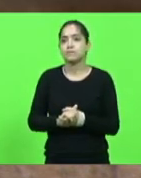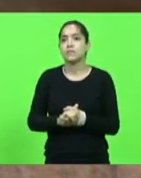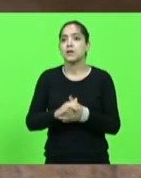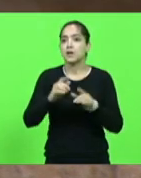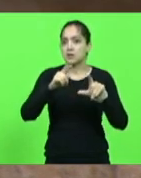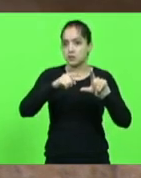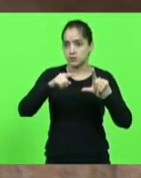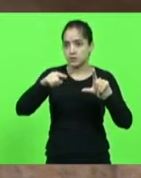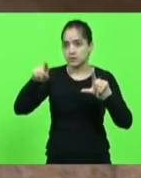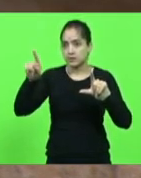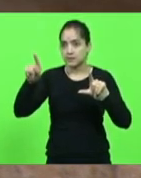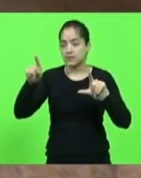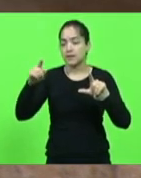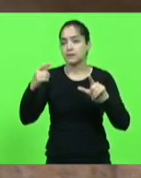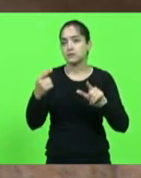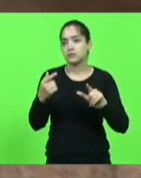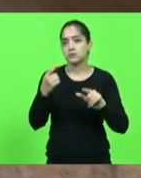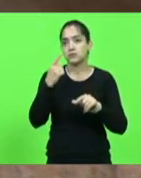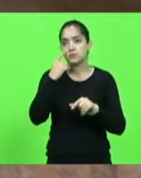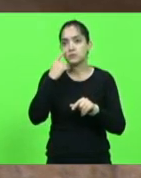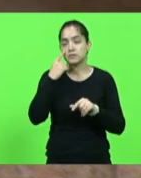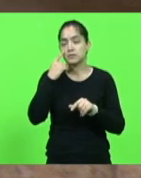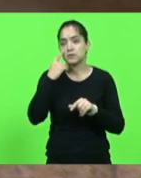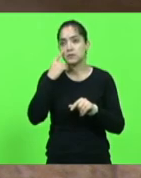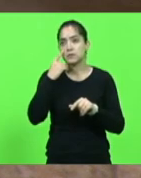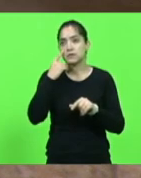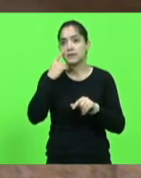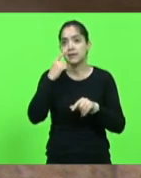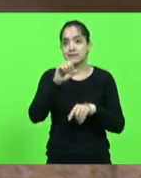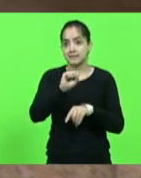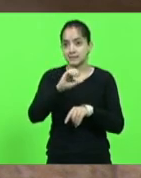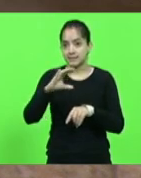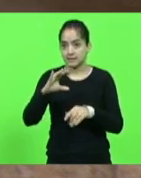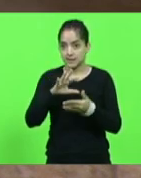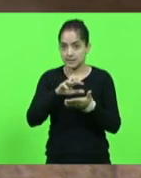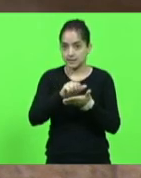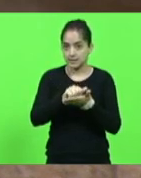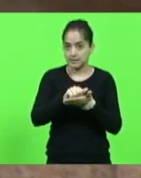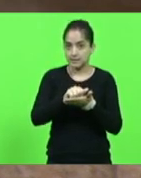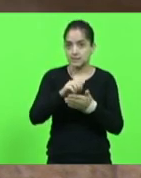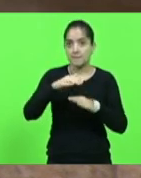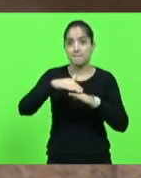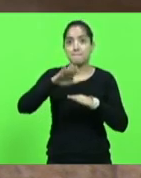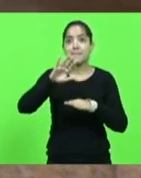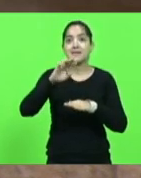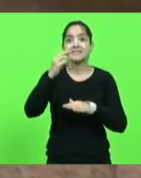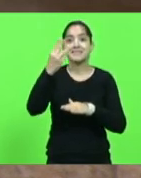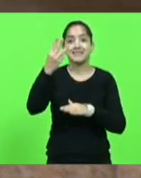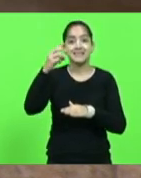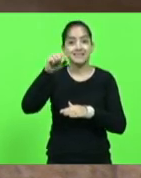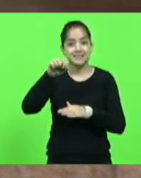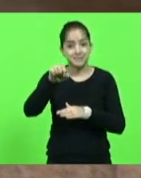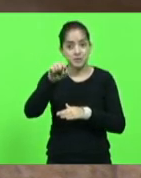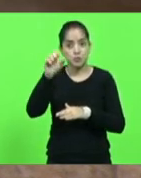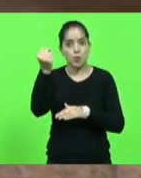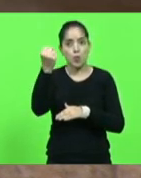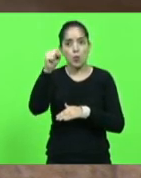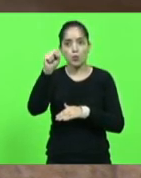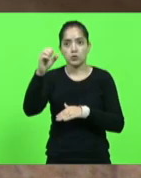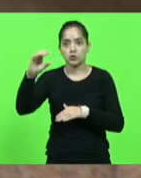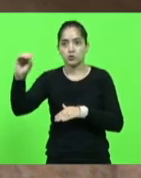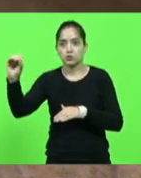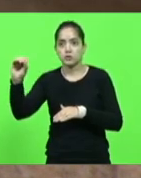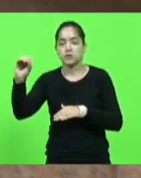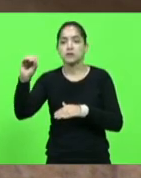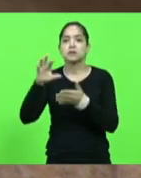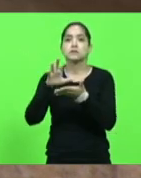por exemplo, só para citar um deles, Santa Catarina registra, em média, mais de 3.800